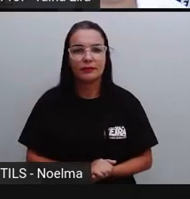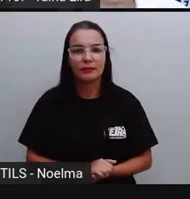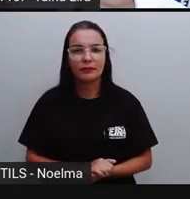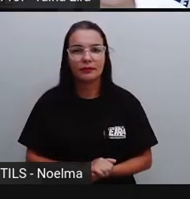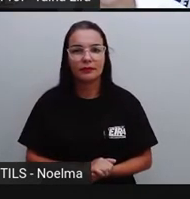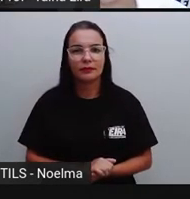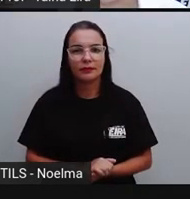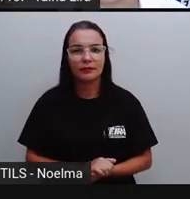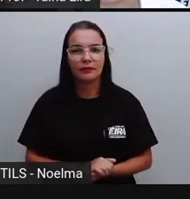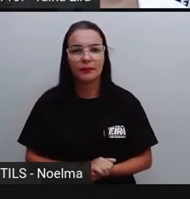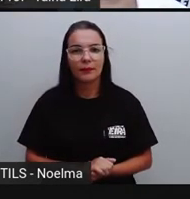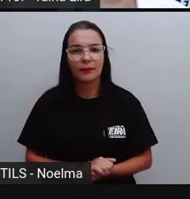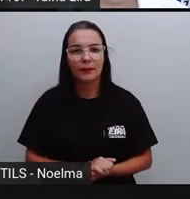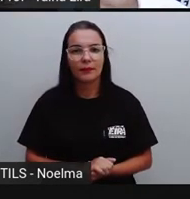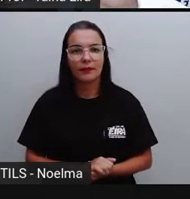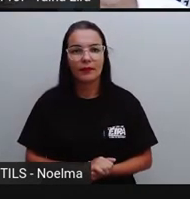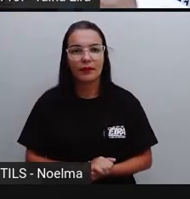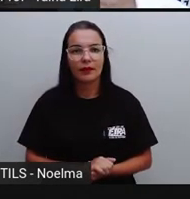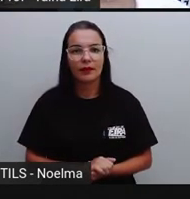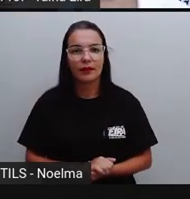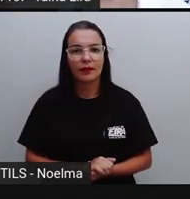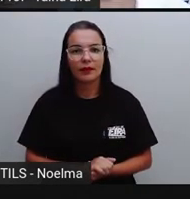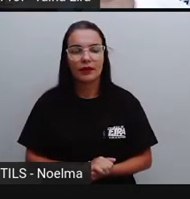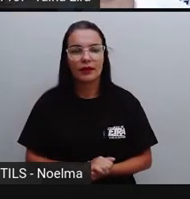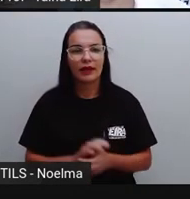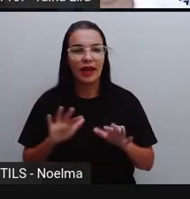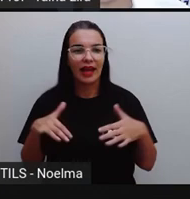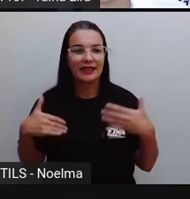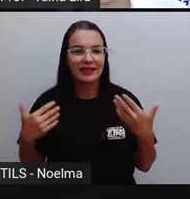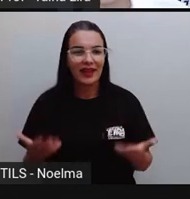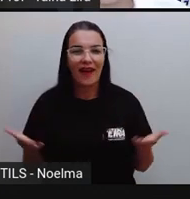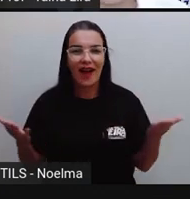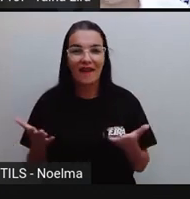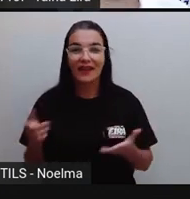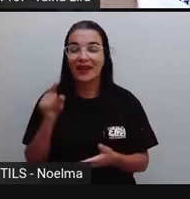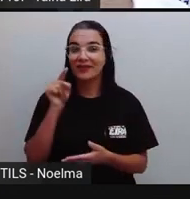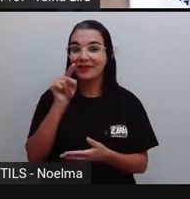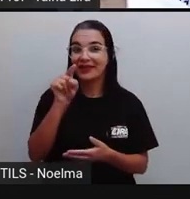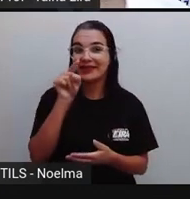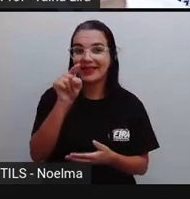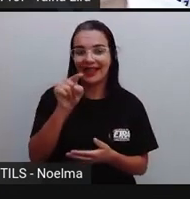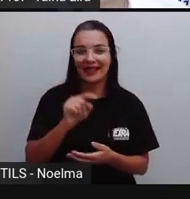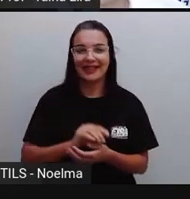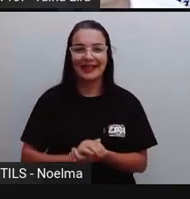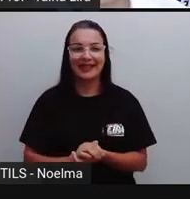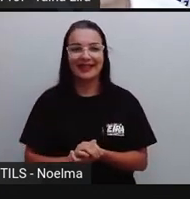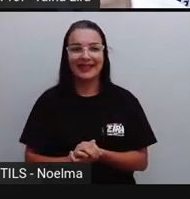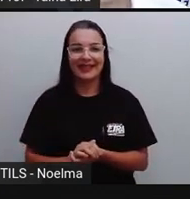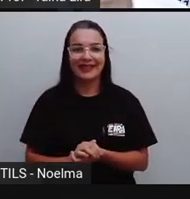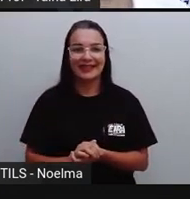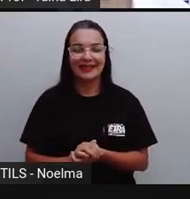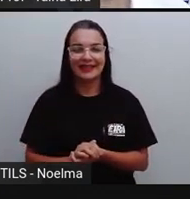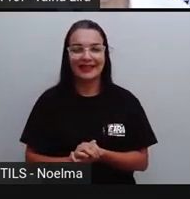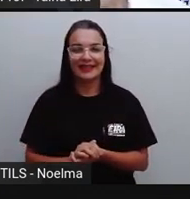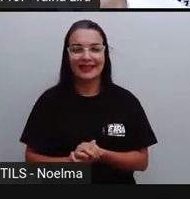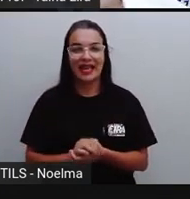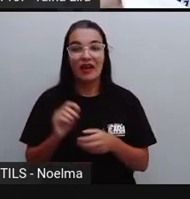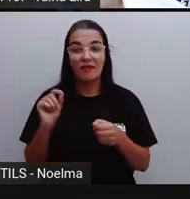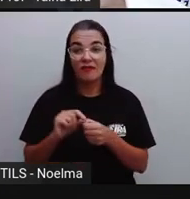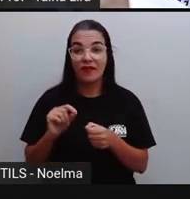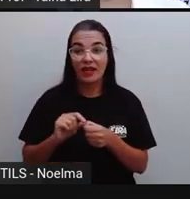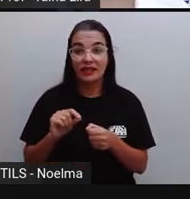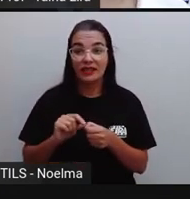Então, a missão de vocês agora é, quem conseguir, né,